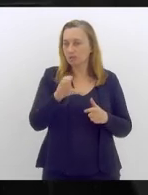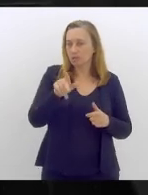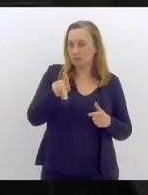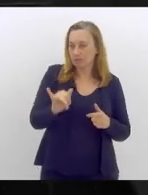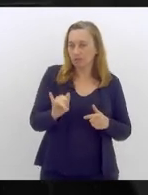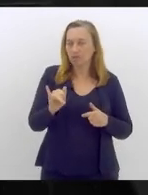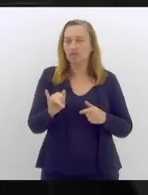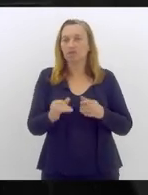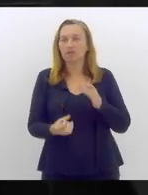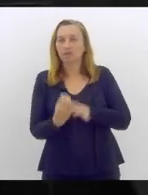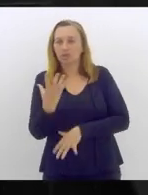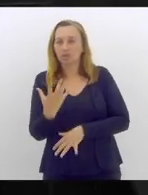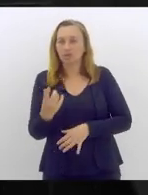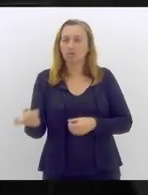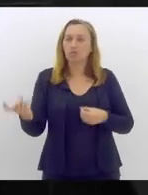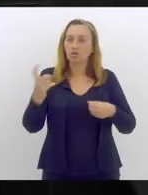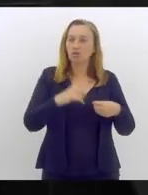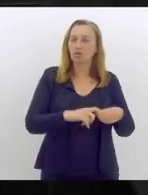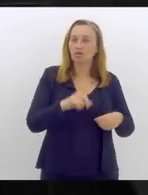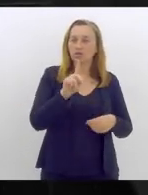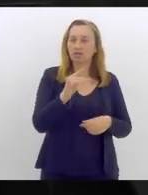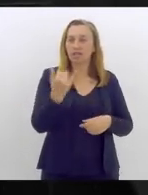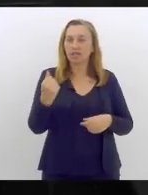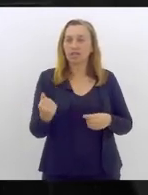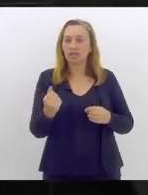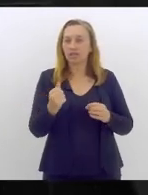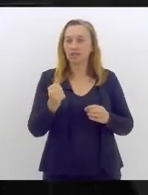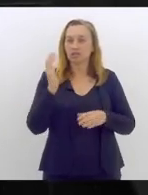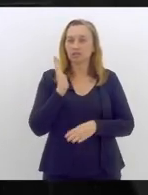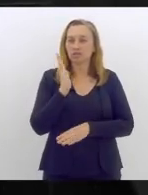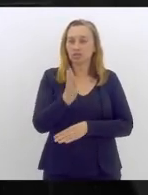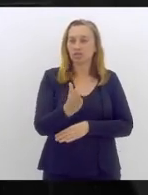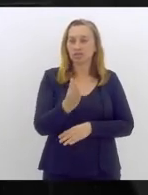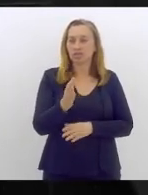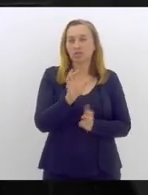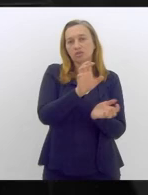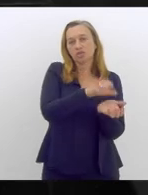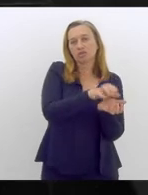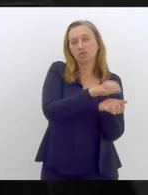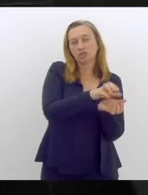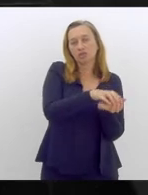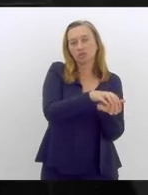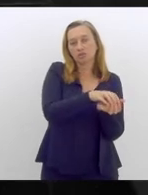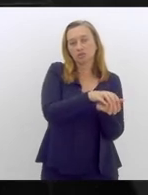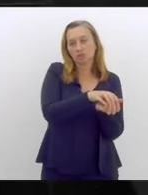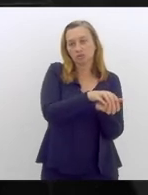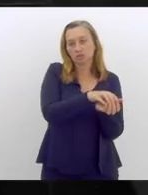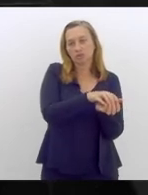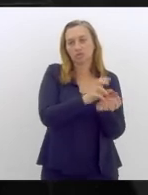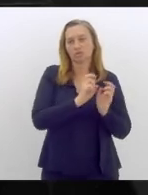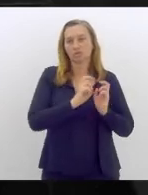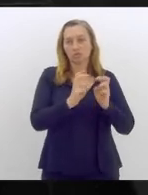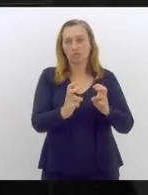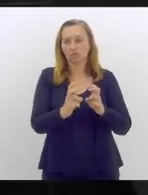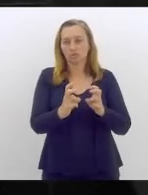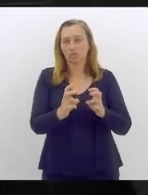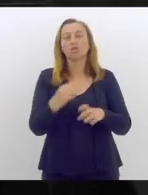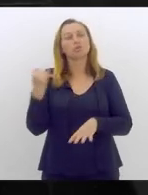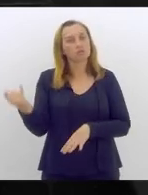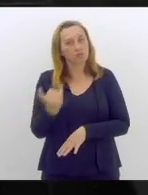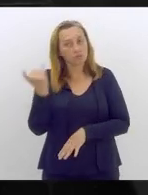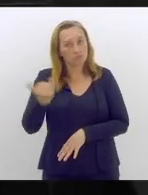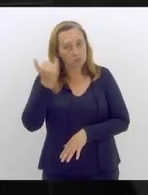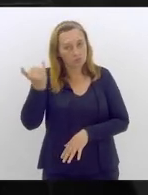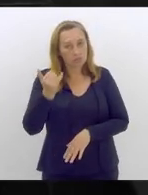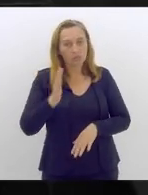foi instalada como a volta da linha expressa do ramal de Santa Cruz mesmo que limitada os horários de pico mas a volta foi importante